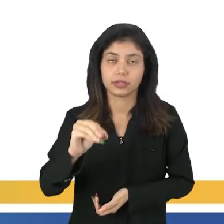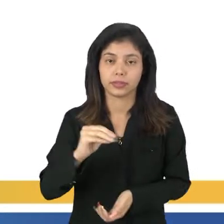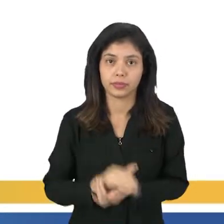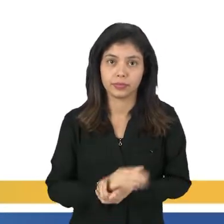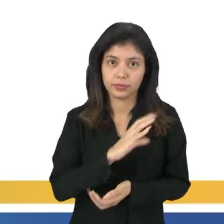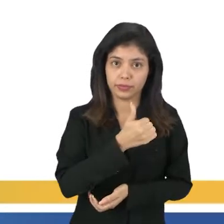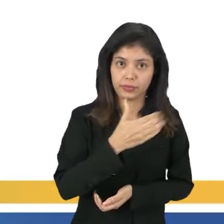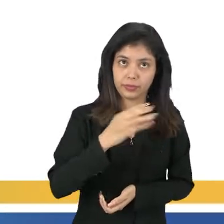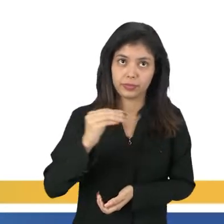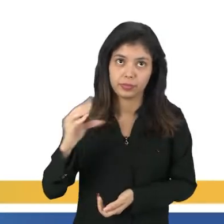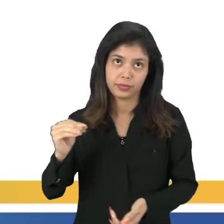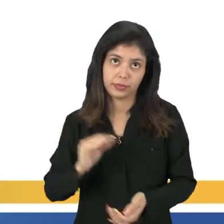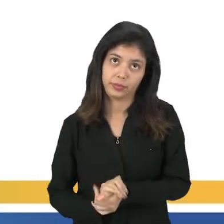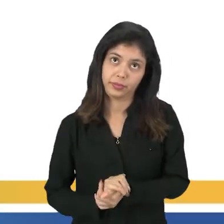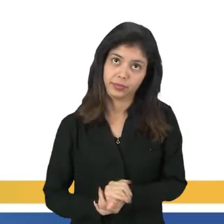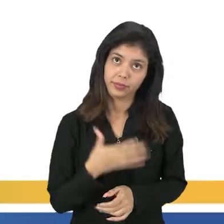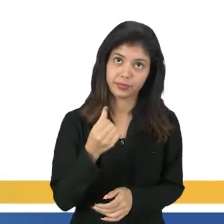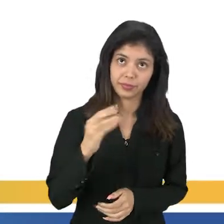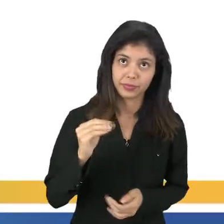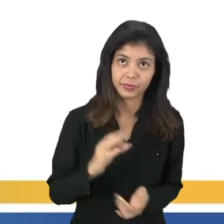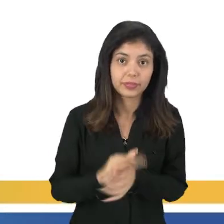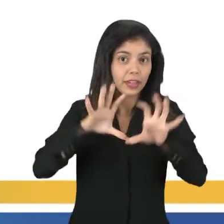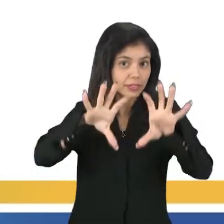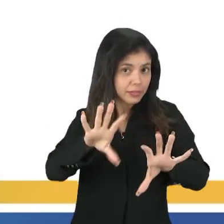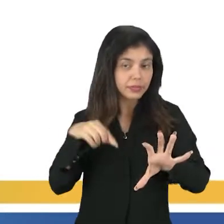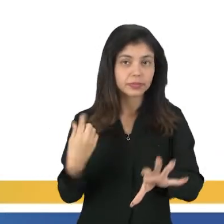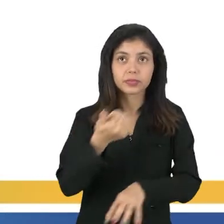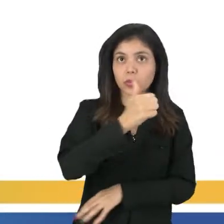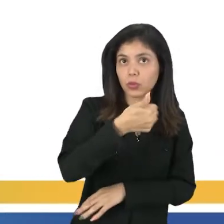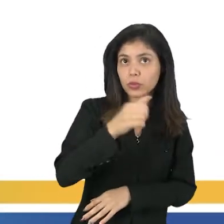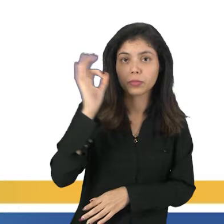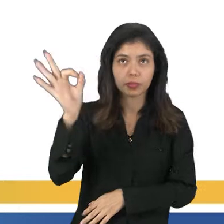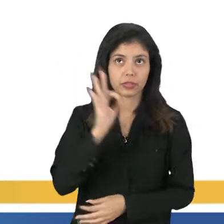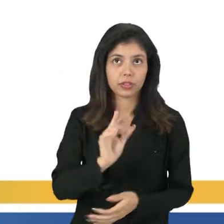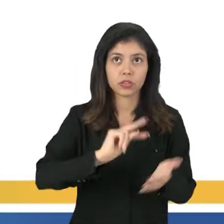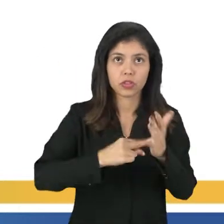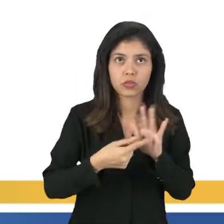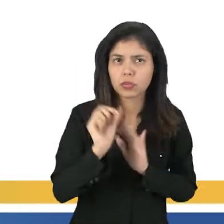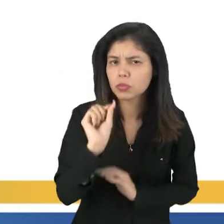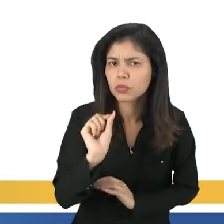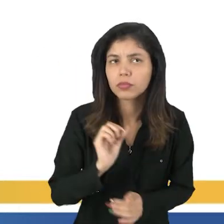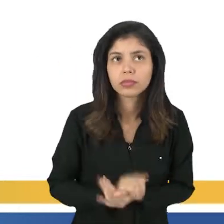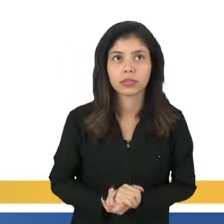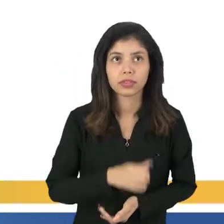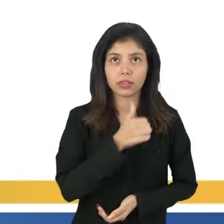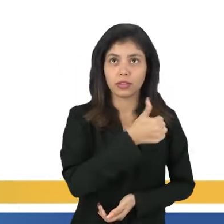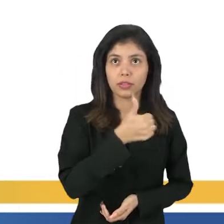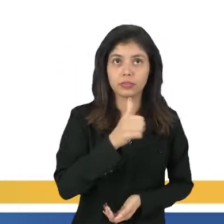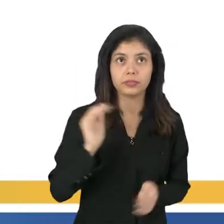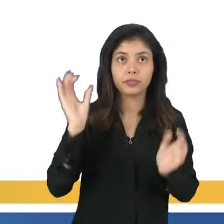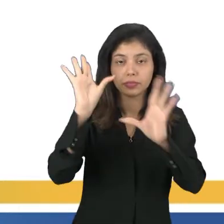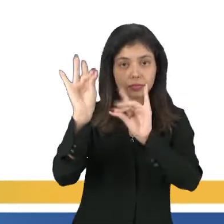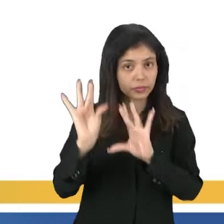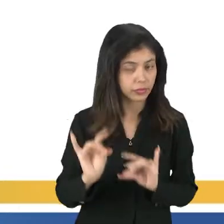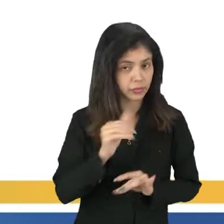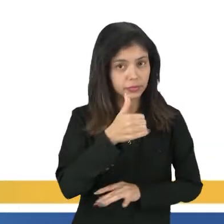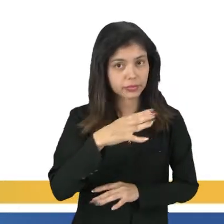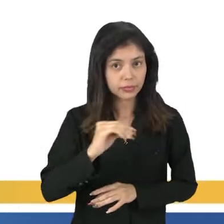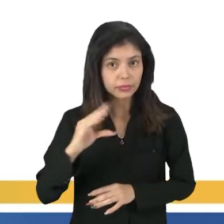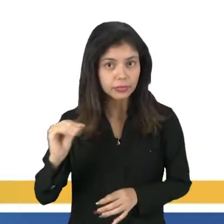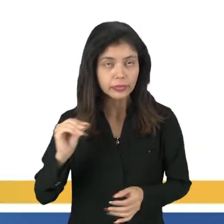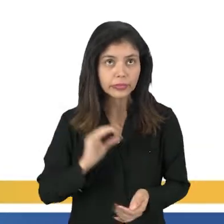Novamente, porcento quer dizer em 100. E assim, 11% significa 11 em cada